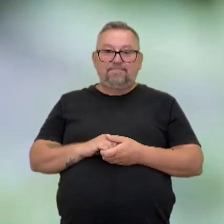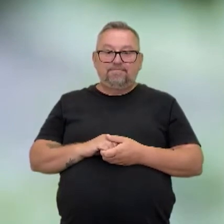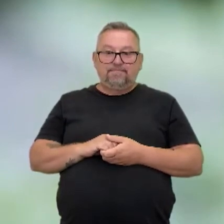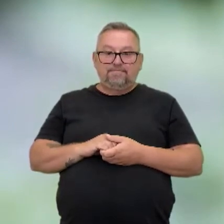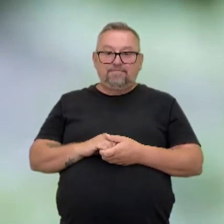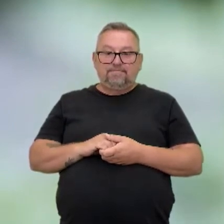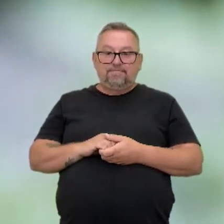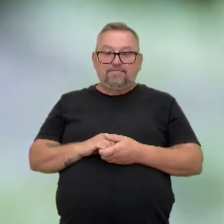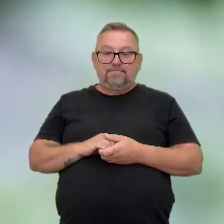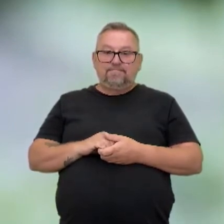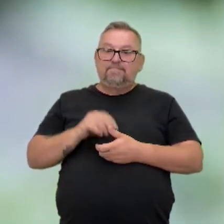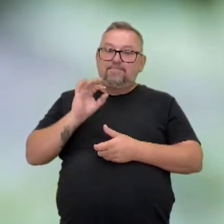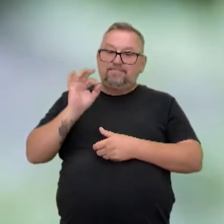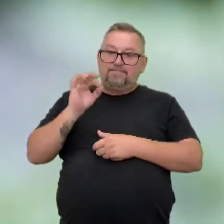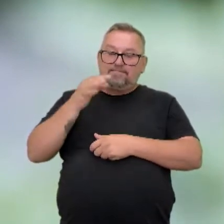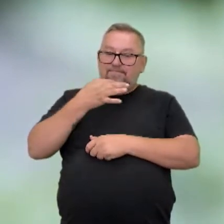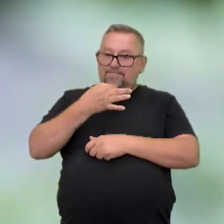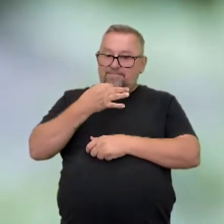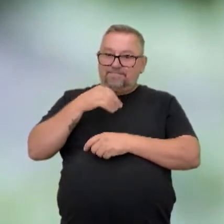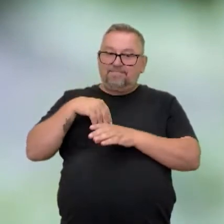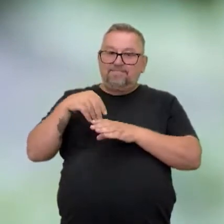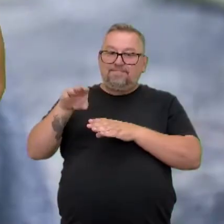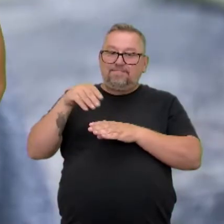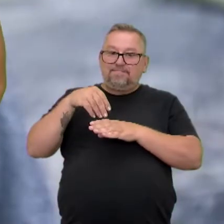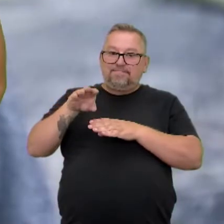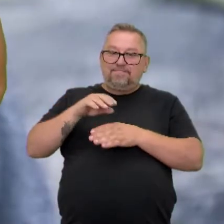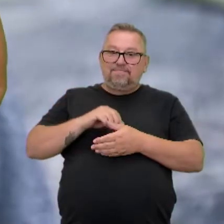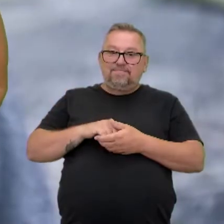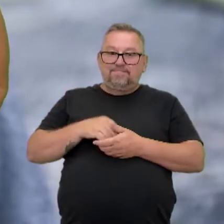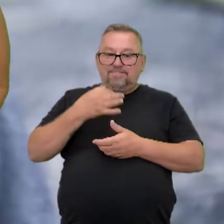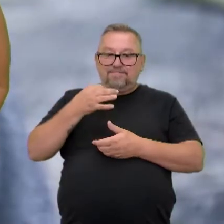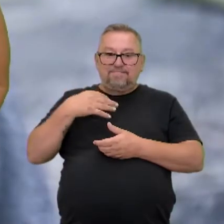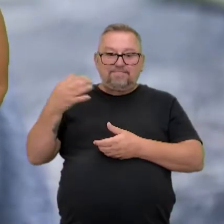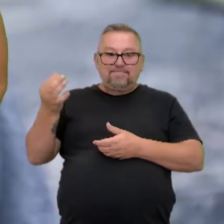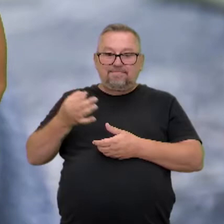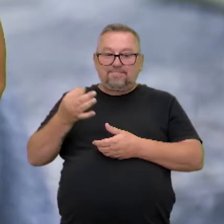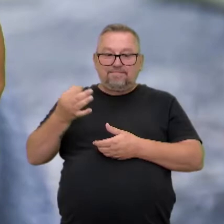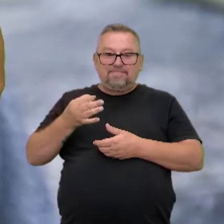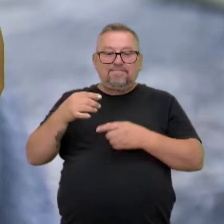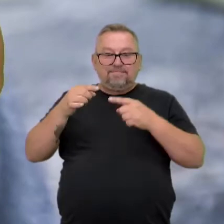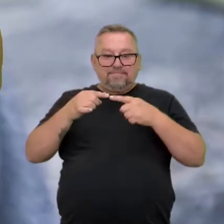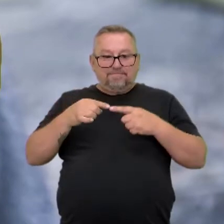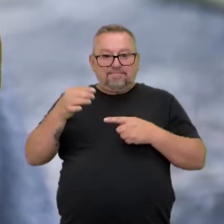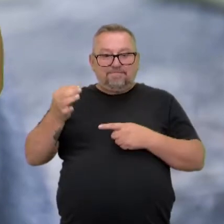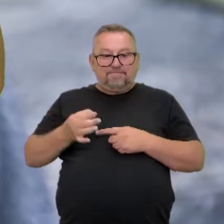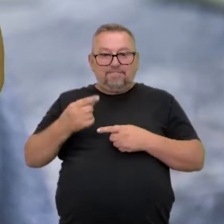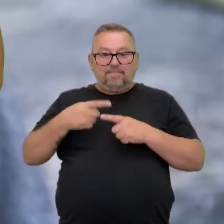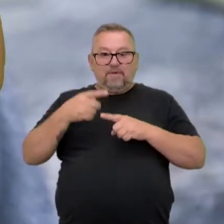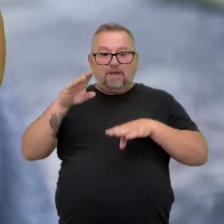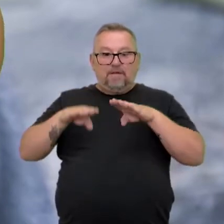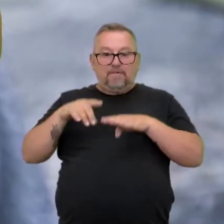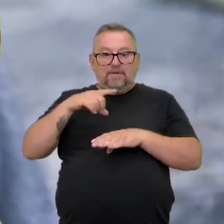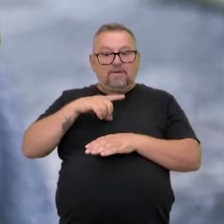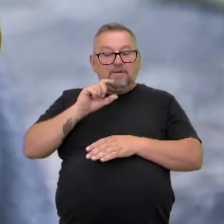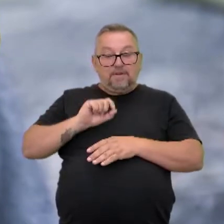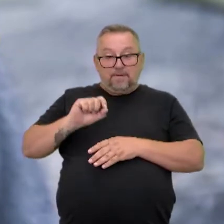Muito bem, olha só, o que que vocês acharam dessas dicas, gente? Eu achei que são bem pertinentes, né? Porque às vezes a gente tem